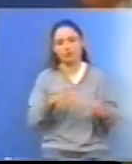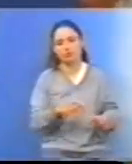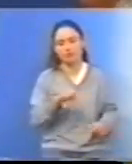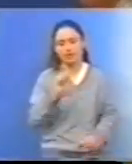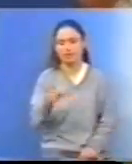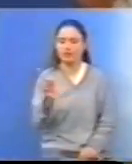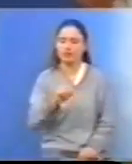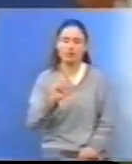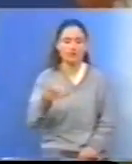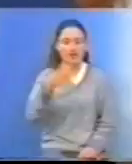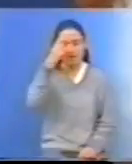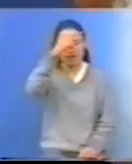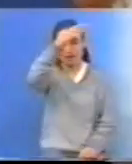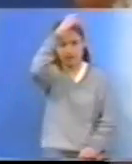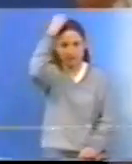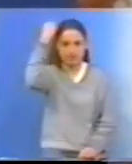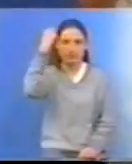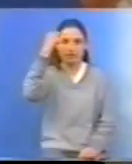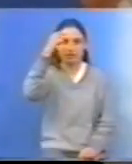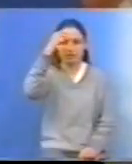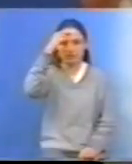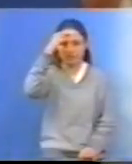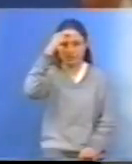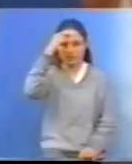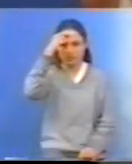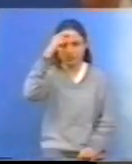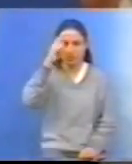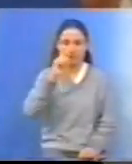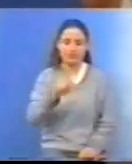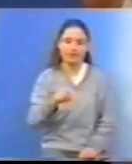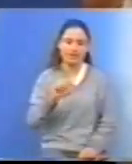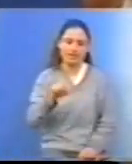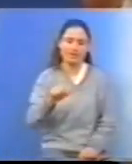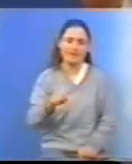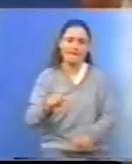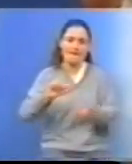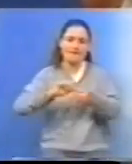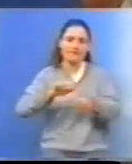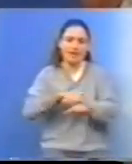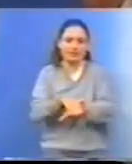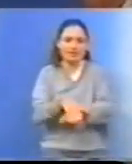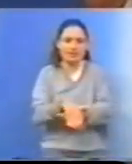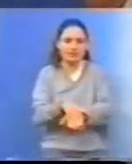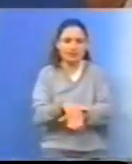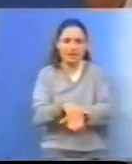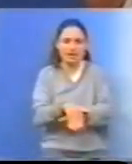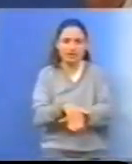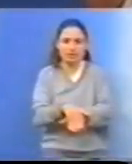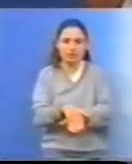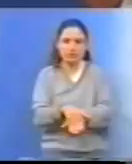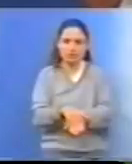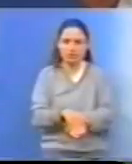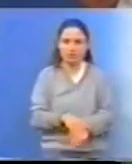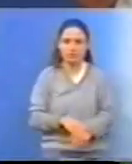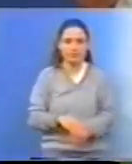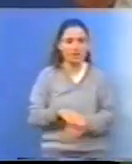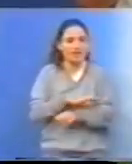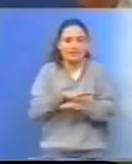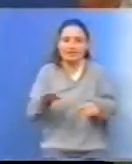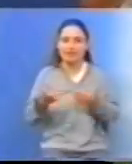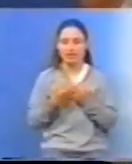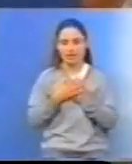aquela primeira relação sexual, que foi a coisa mais nojenta que já aconteceu na minha vida. E como